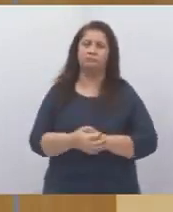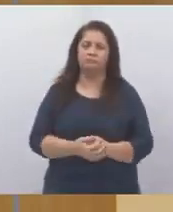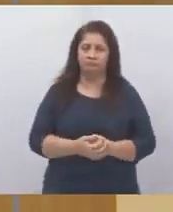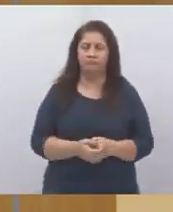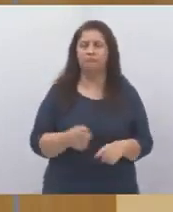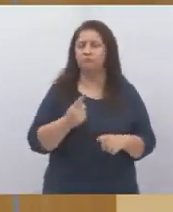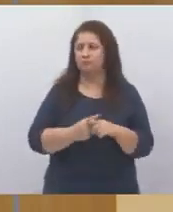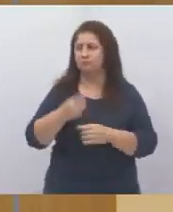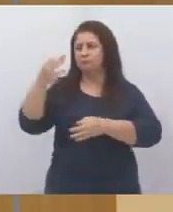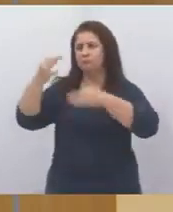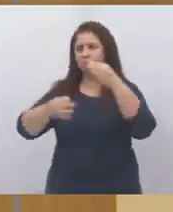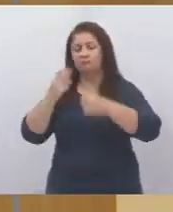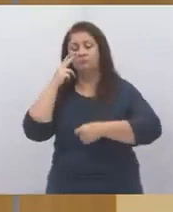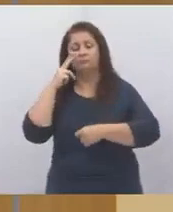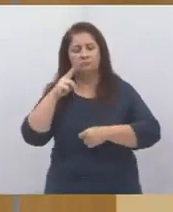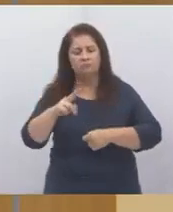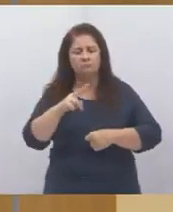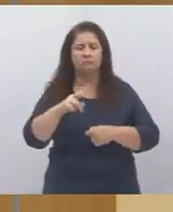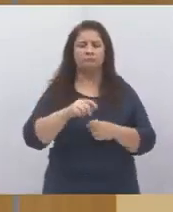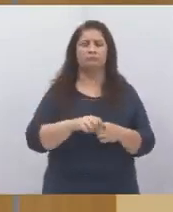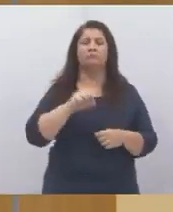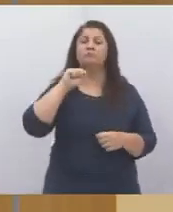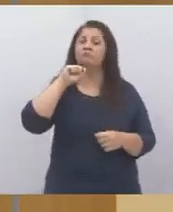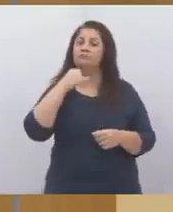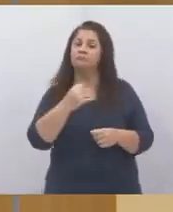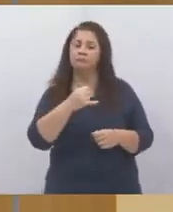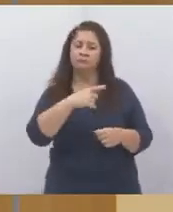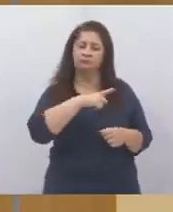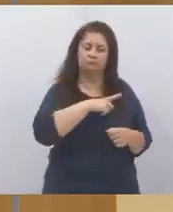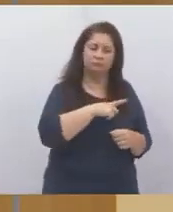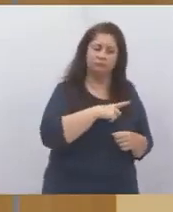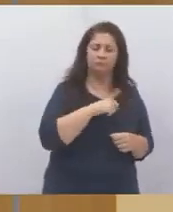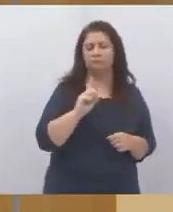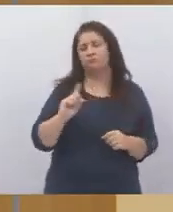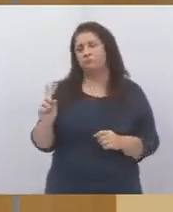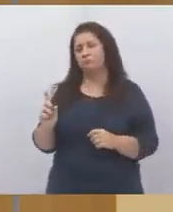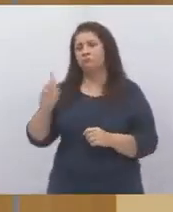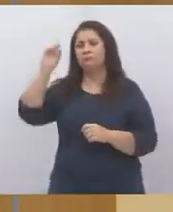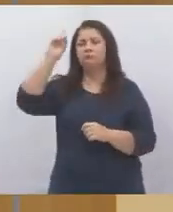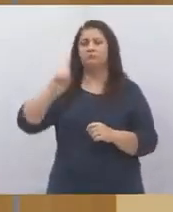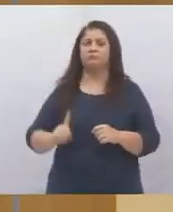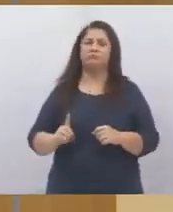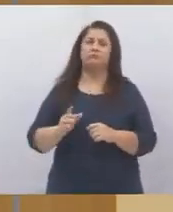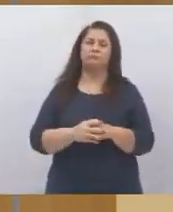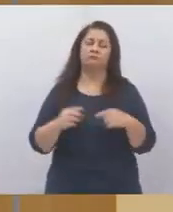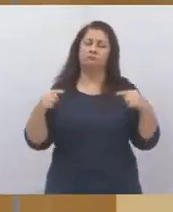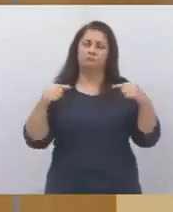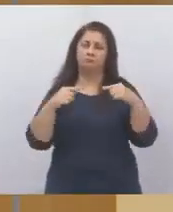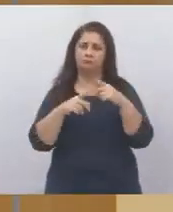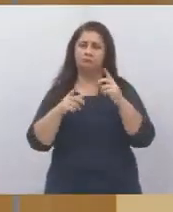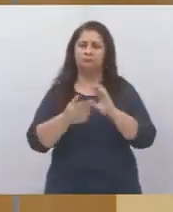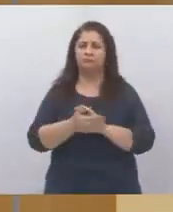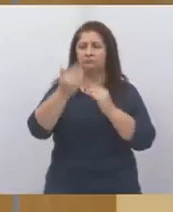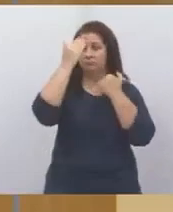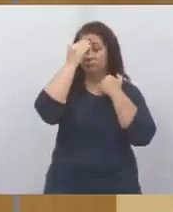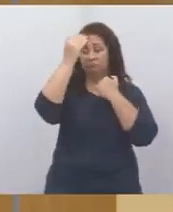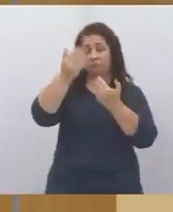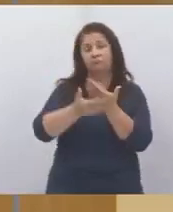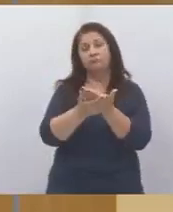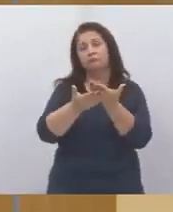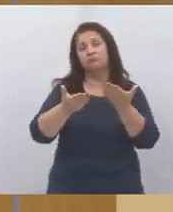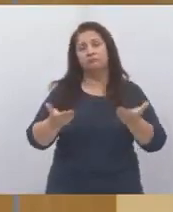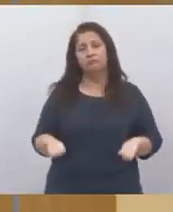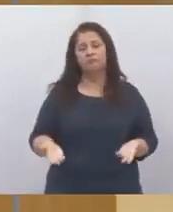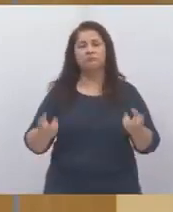juízo que vai fazer essa análise e verificar se ela tem ou não direito a esse benefício Muito obrigado